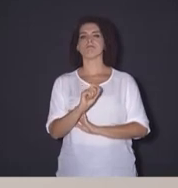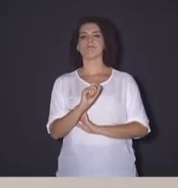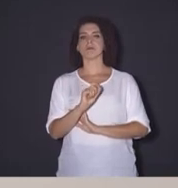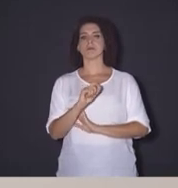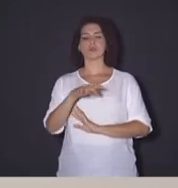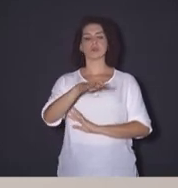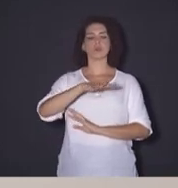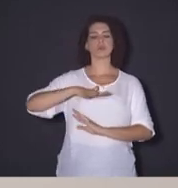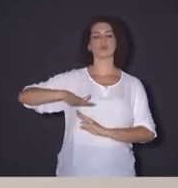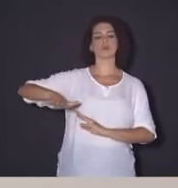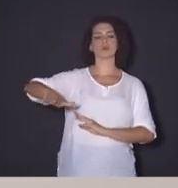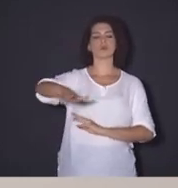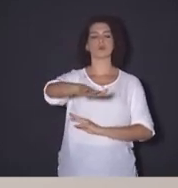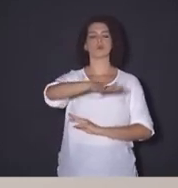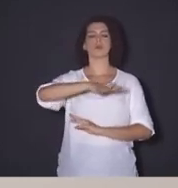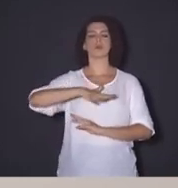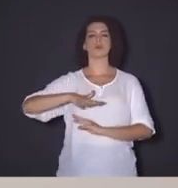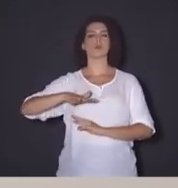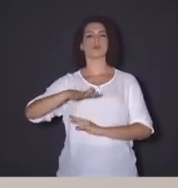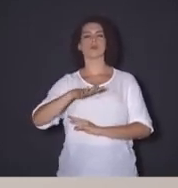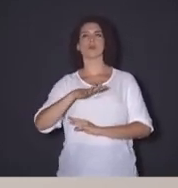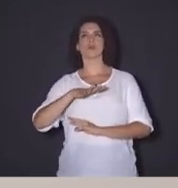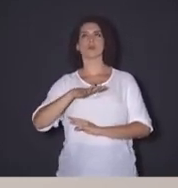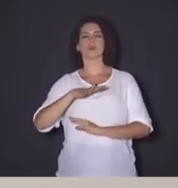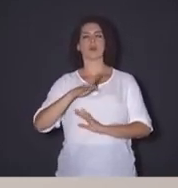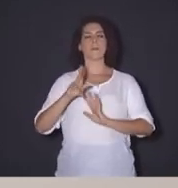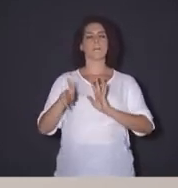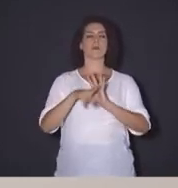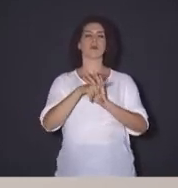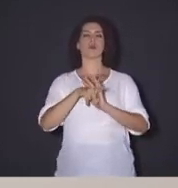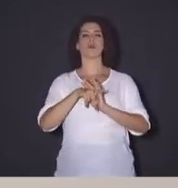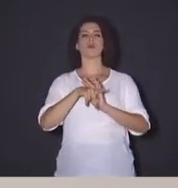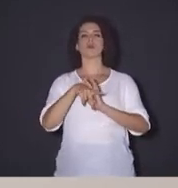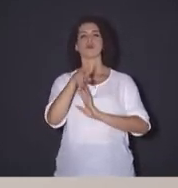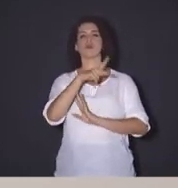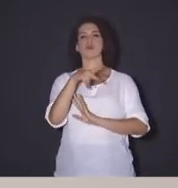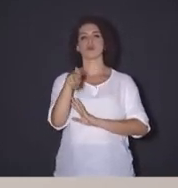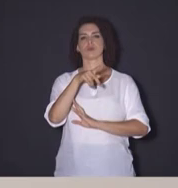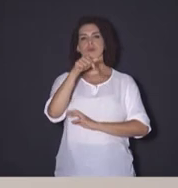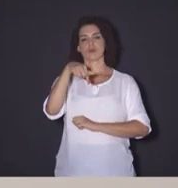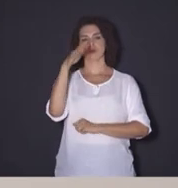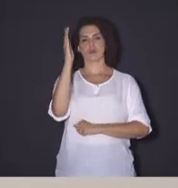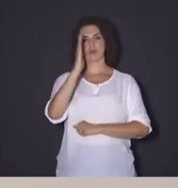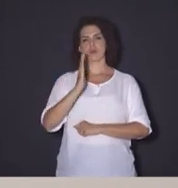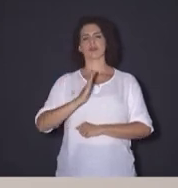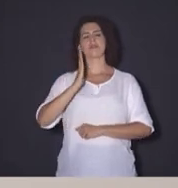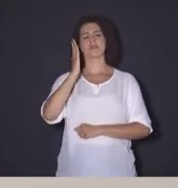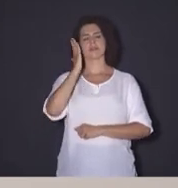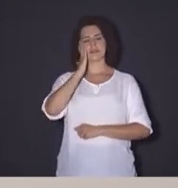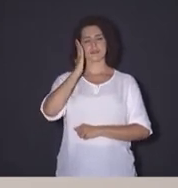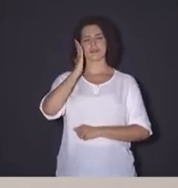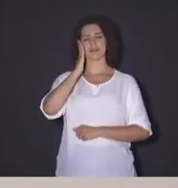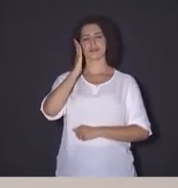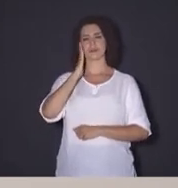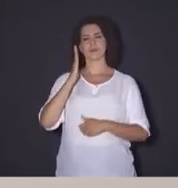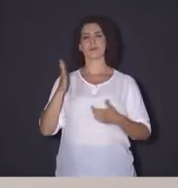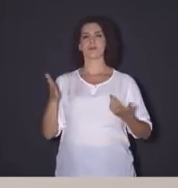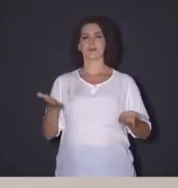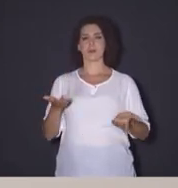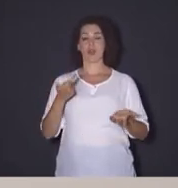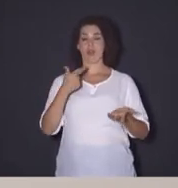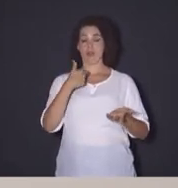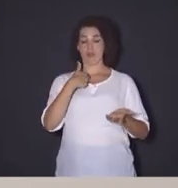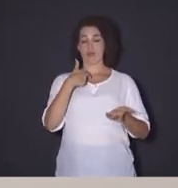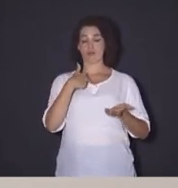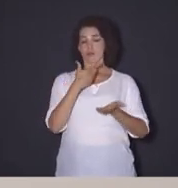cenário dos dois educadores do brasil nós sabemos que hoje as pessoas que eu conheço licenciatura em